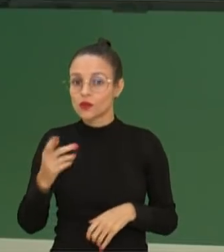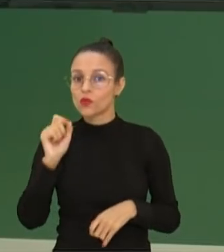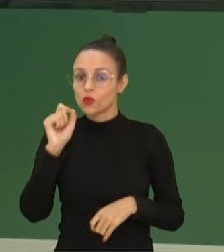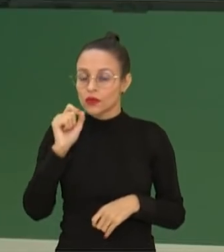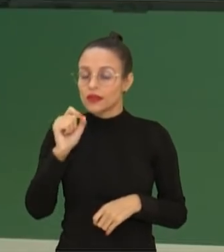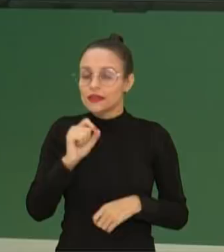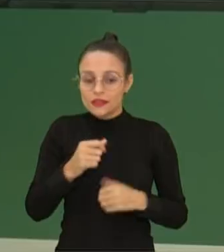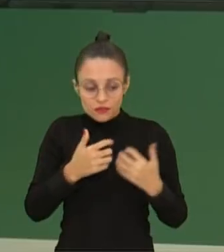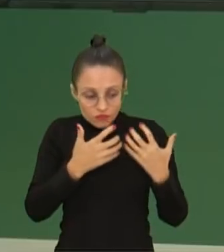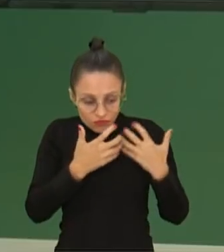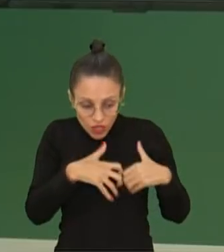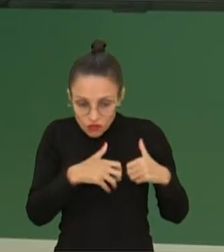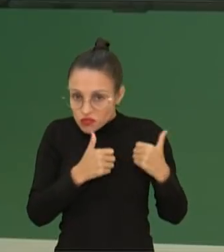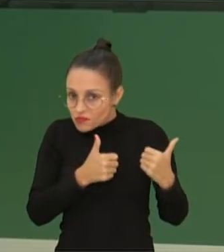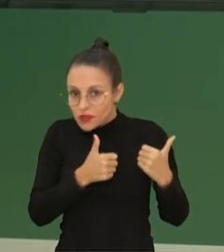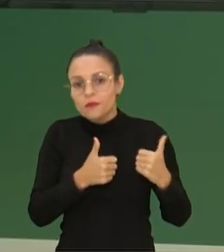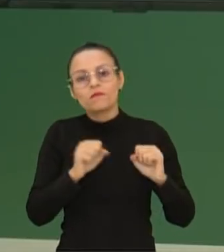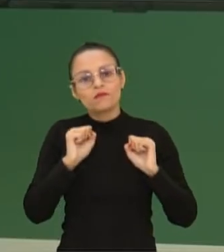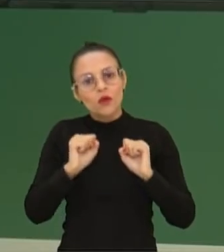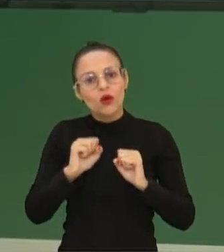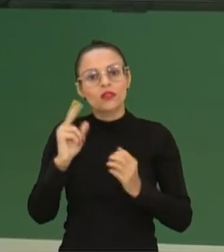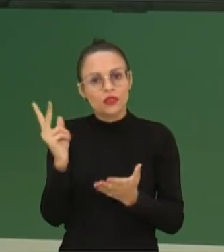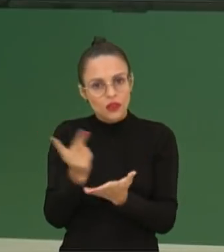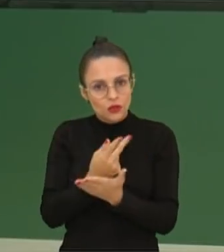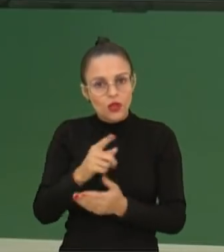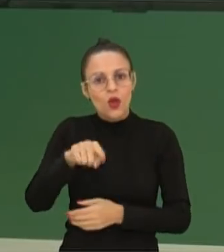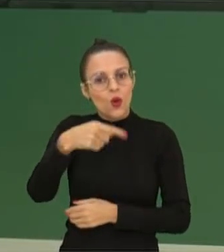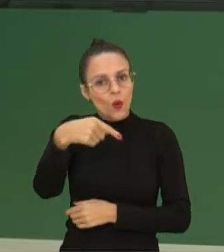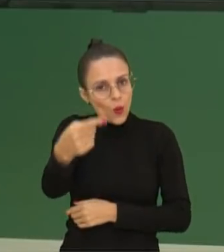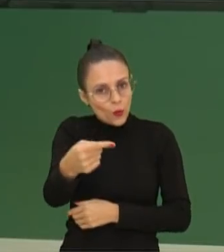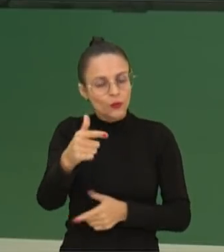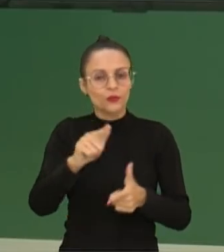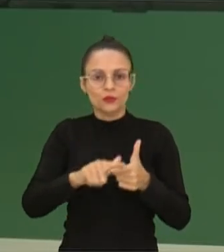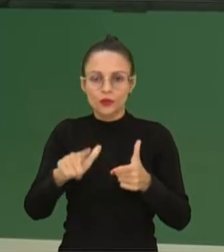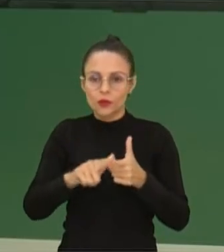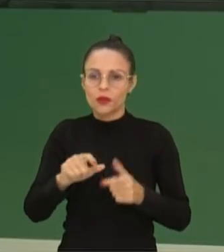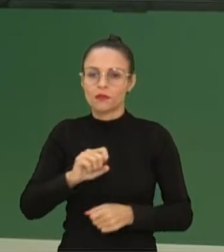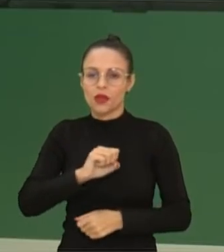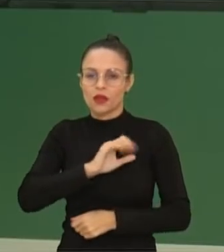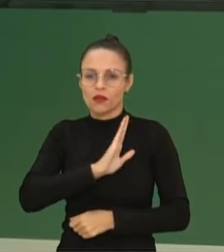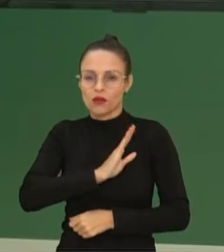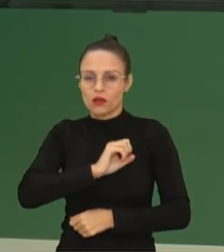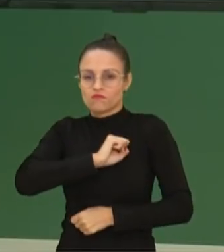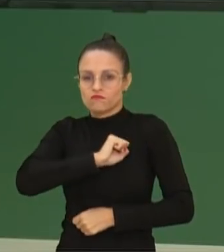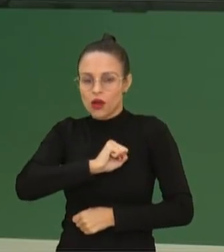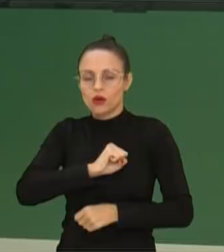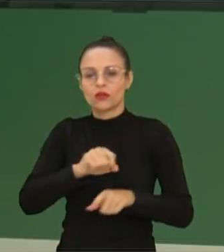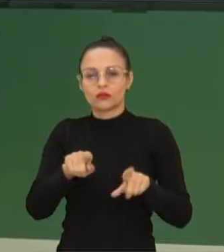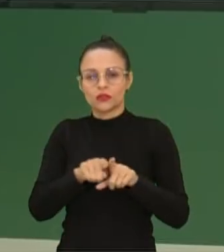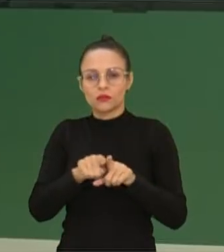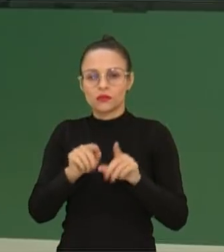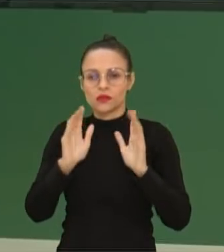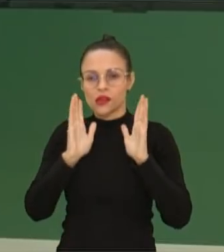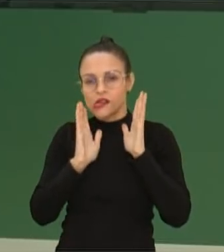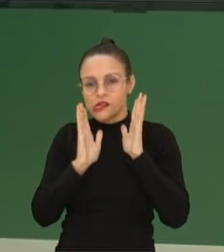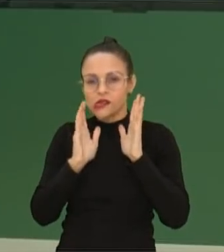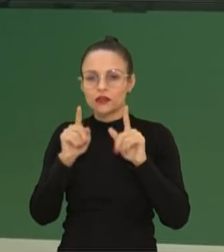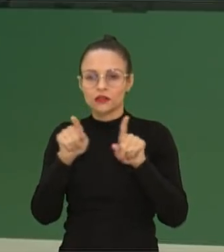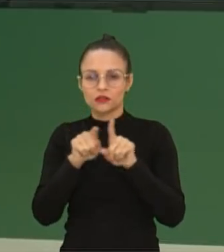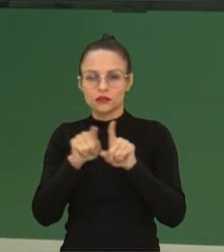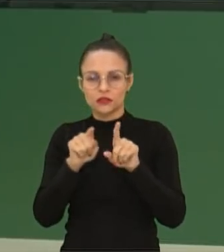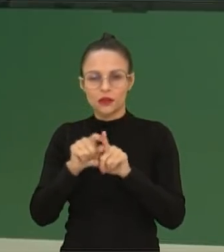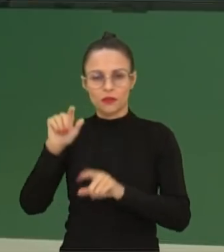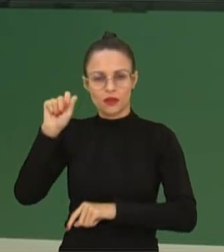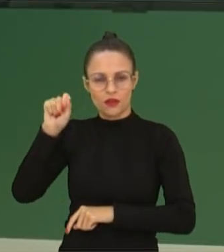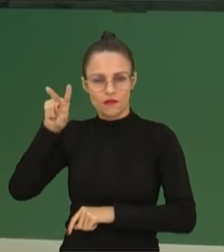mau funcionamento delas pode acarretar outros problemas, como infarto, né, derrame, acidente